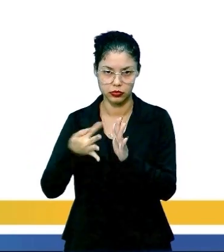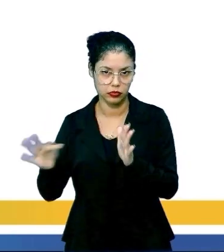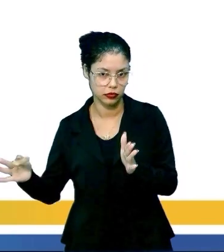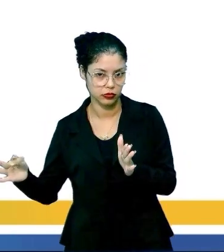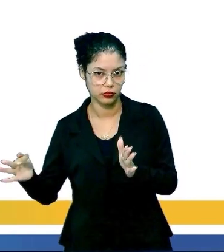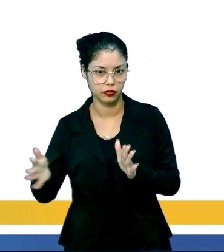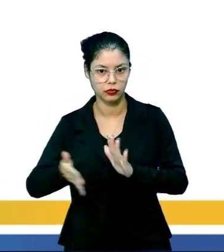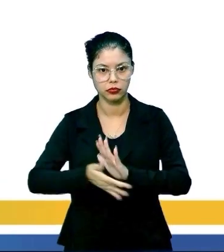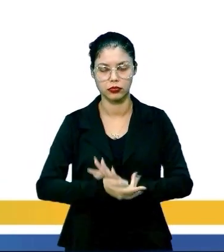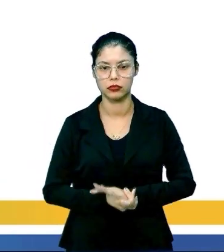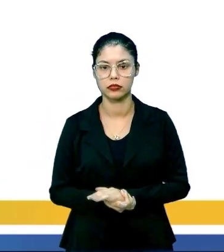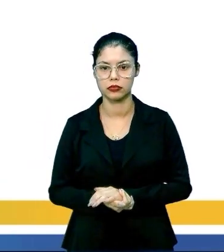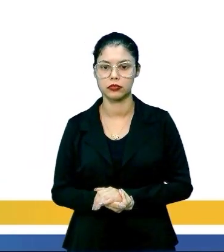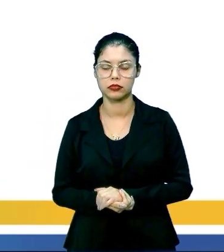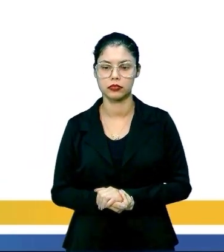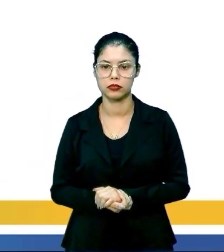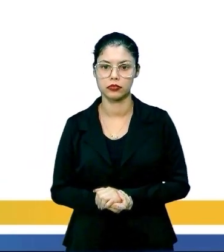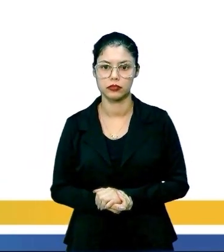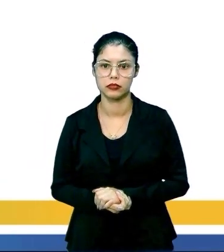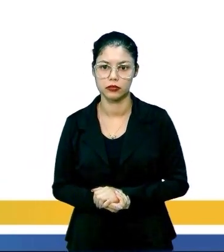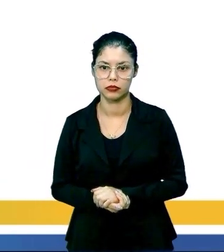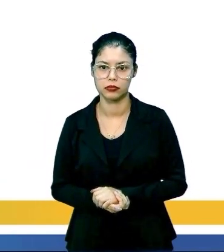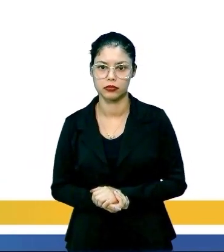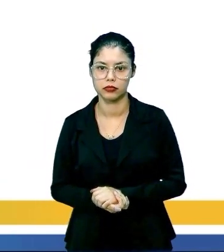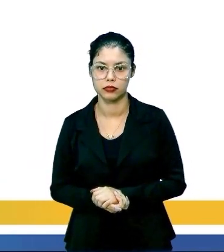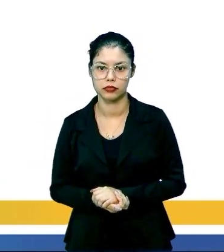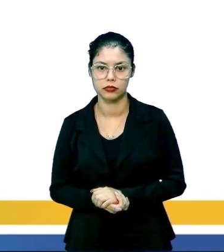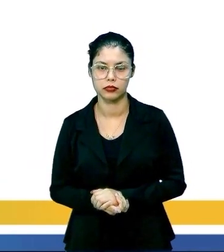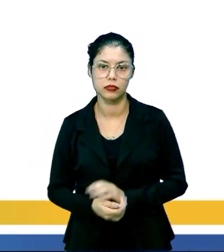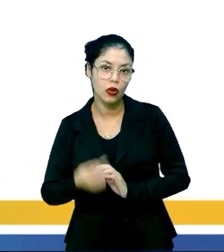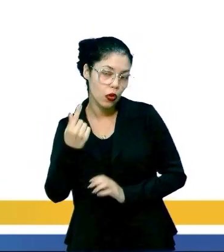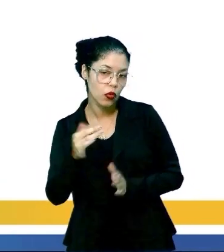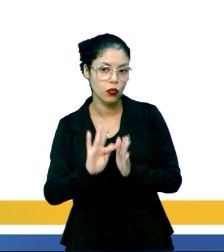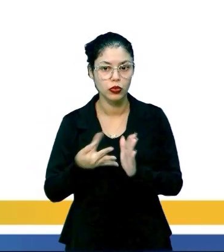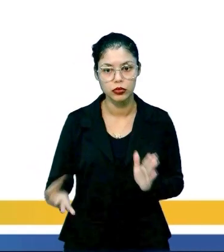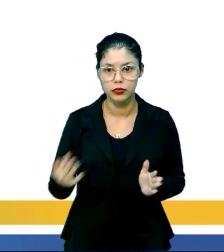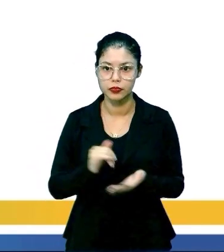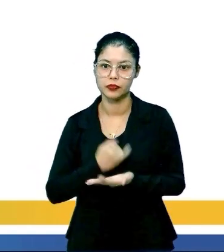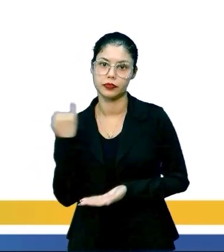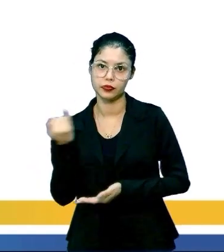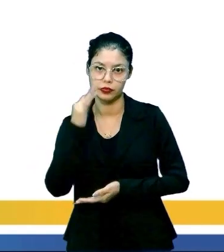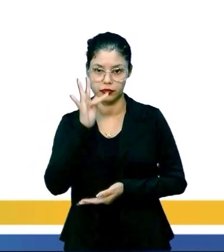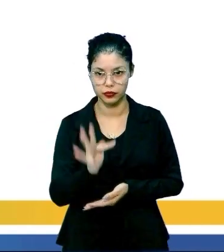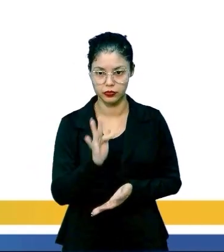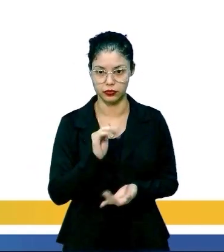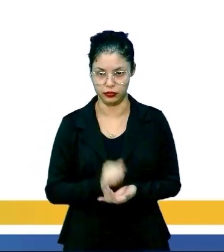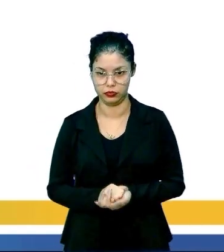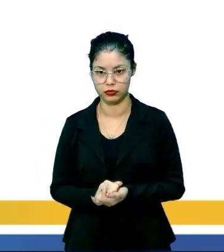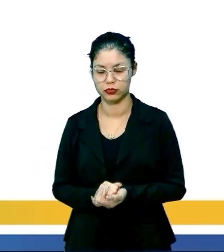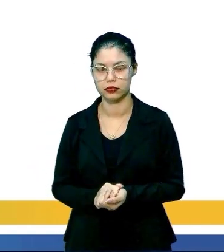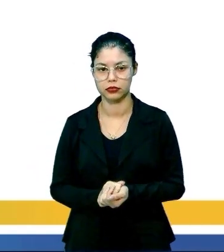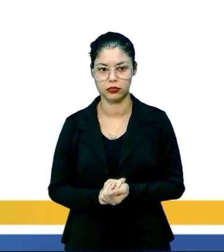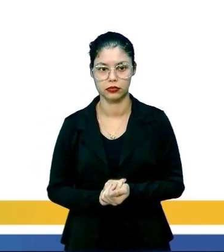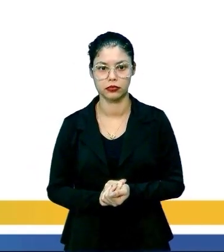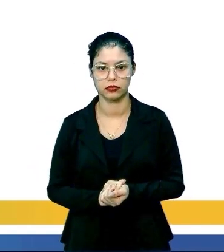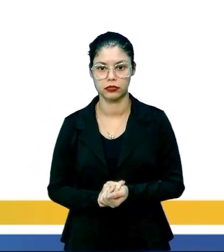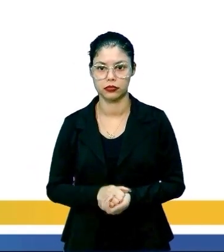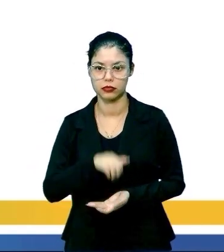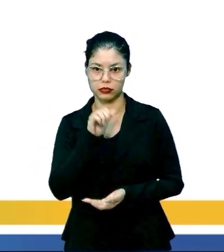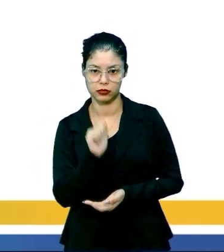a definição desse tipo de função. Uma função f, tá?